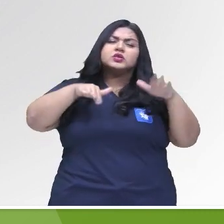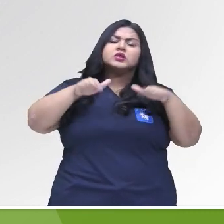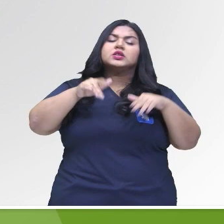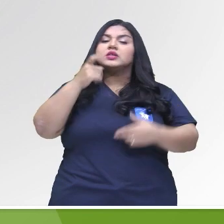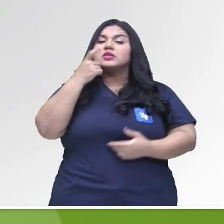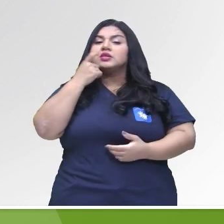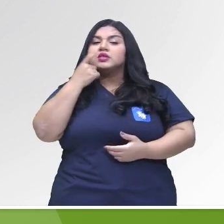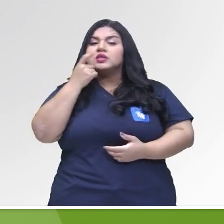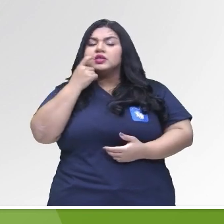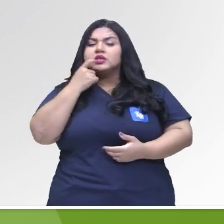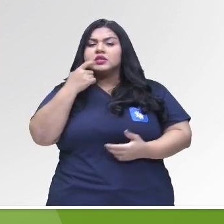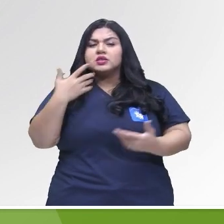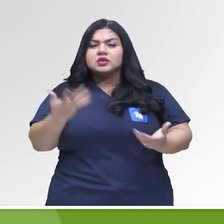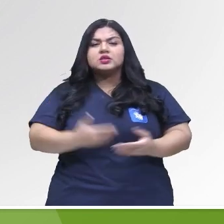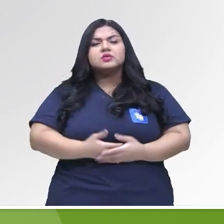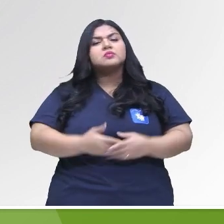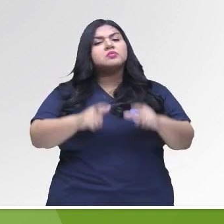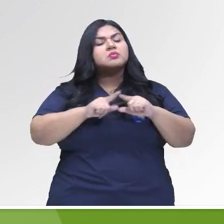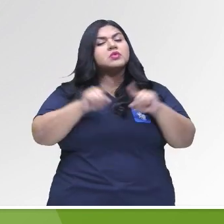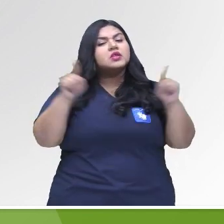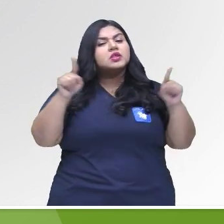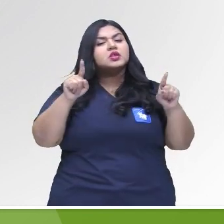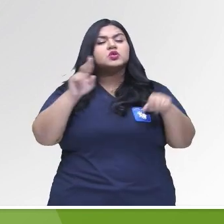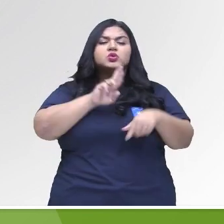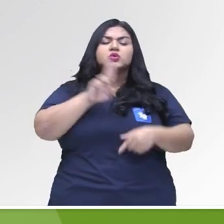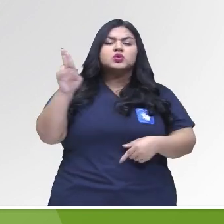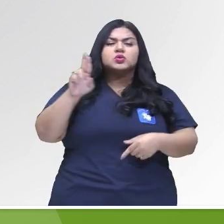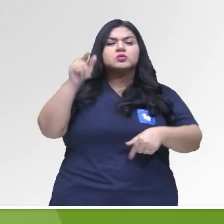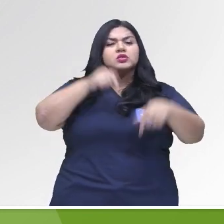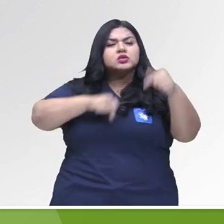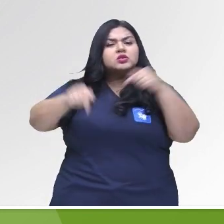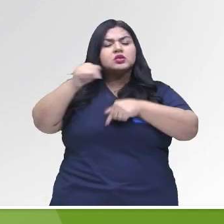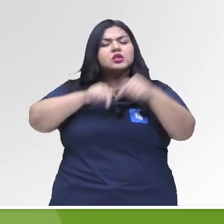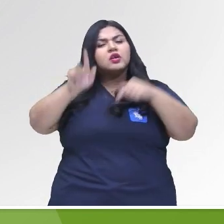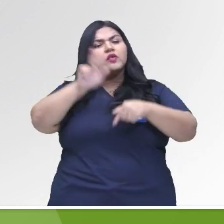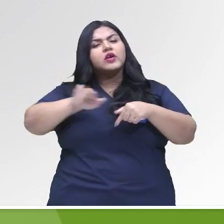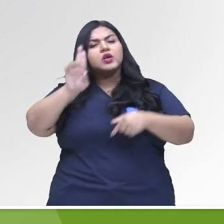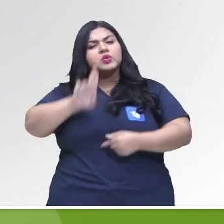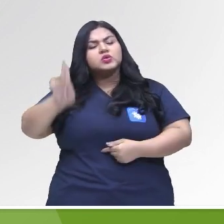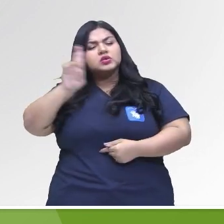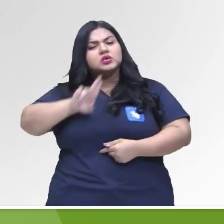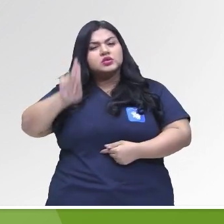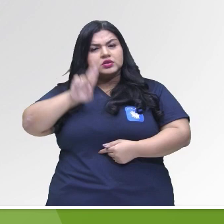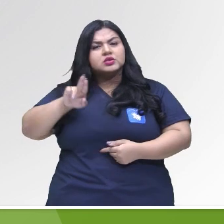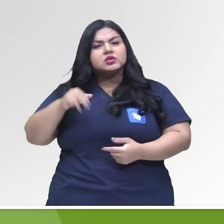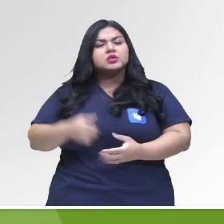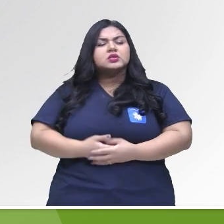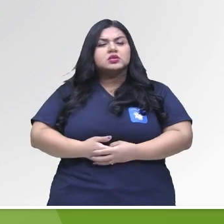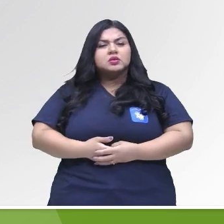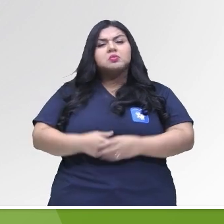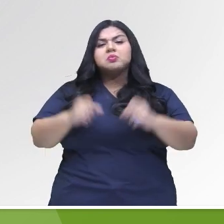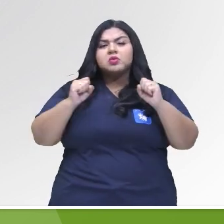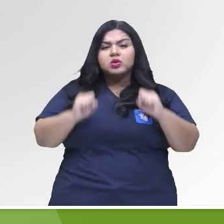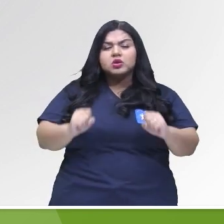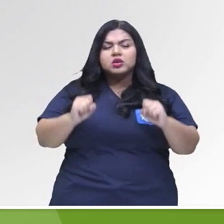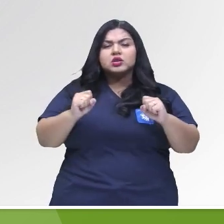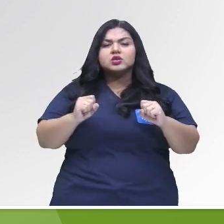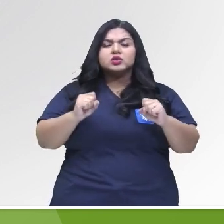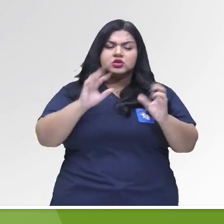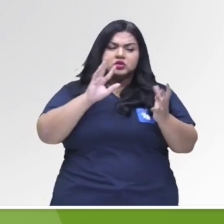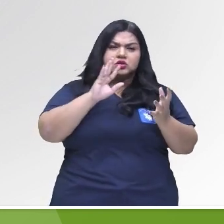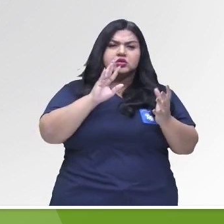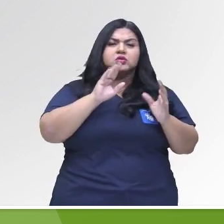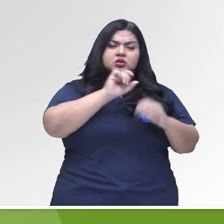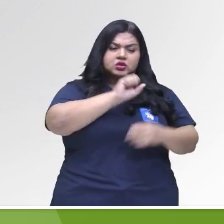plástico, tá? Mas o nome aqui da química que a gente vai utilizar são os polímeros. Eles podem ser sintéticos